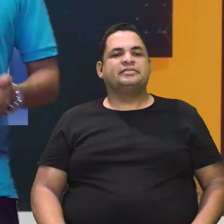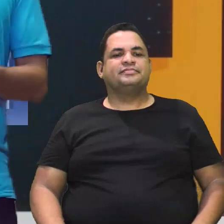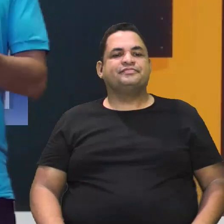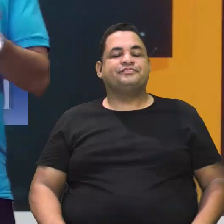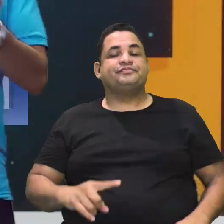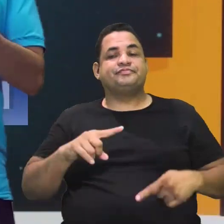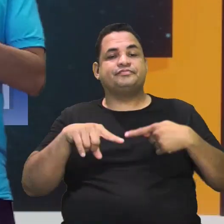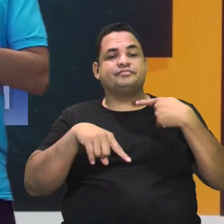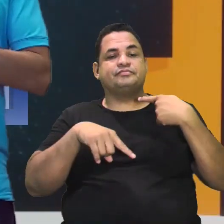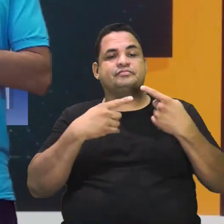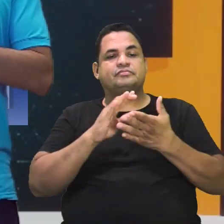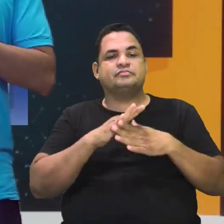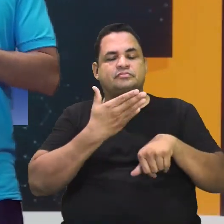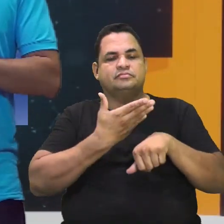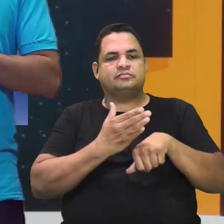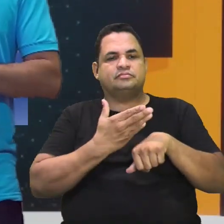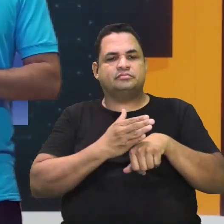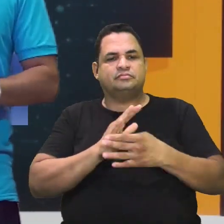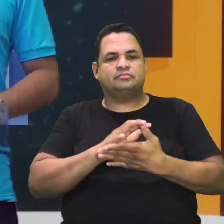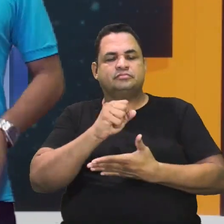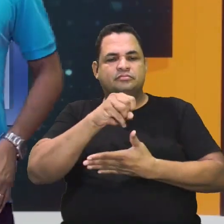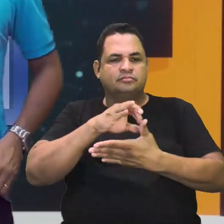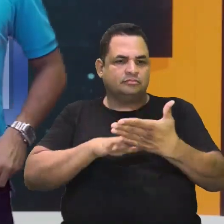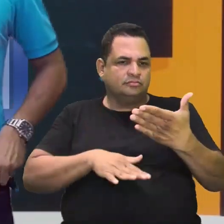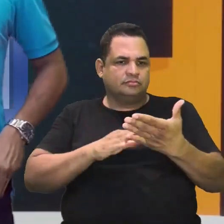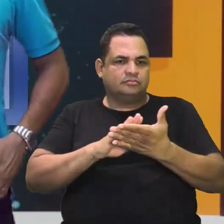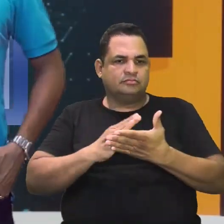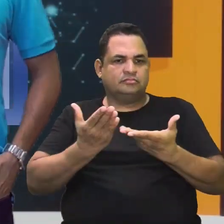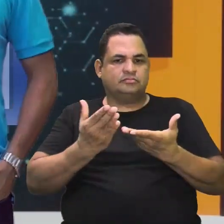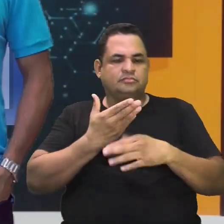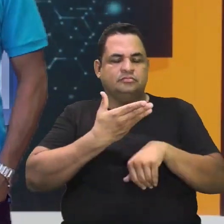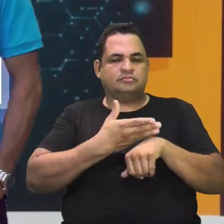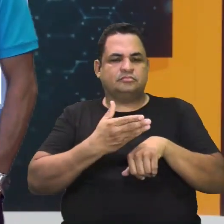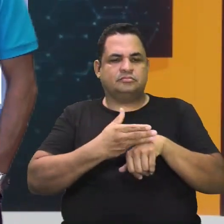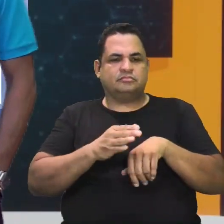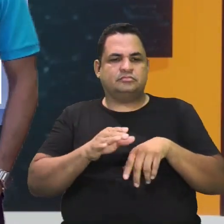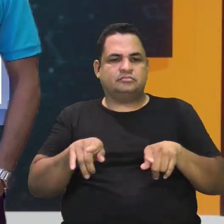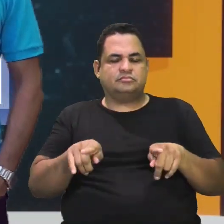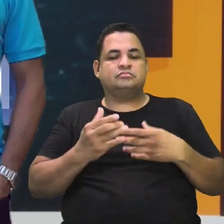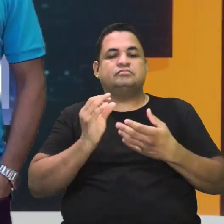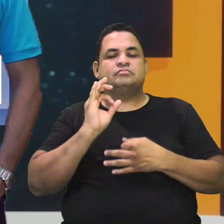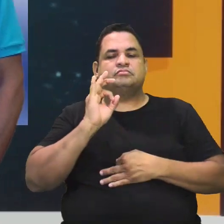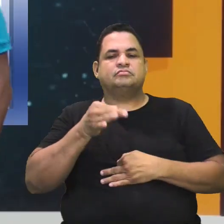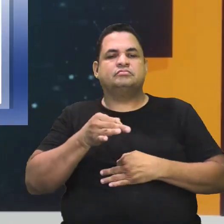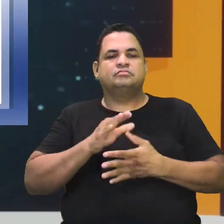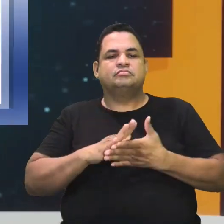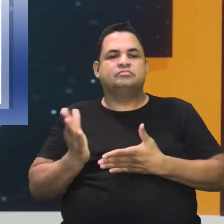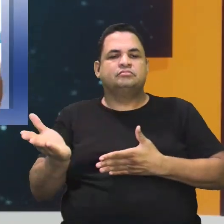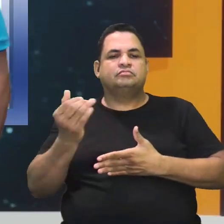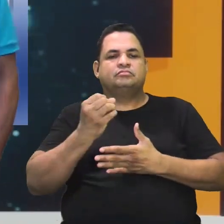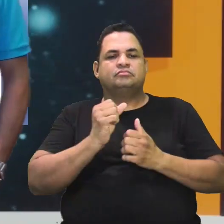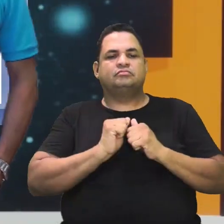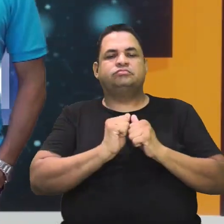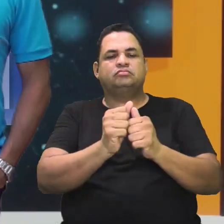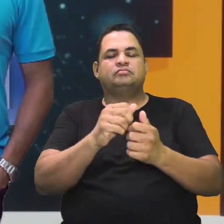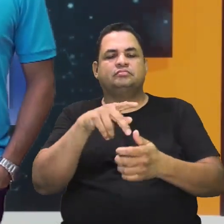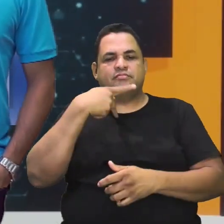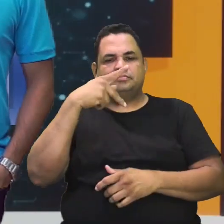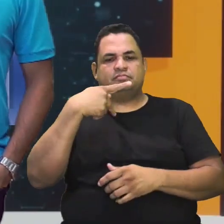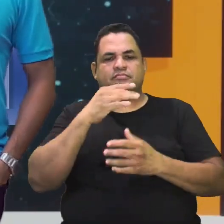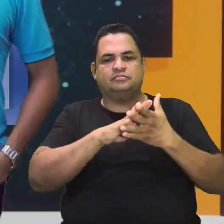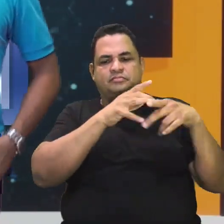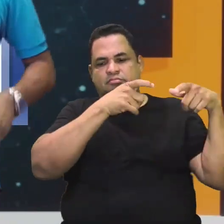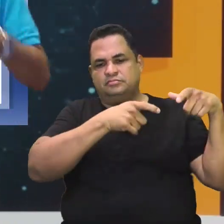para depois a gente colocar em prática nas atividades e na parte prática também, tá certo? Beleza. Vamos junto então? Falando